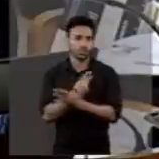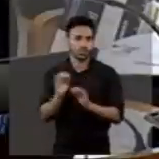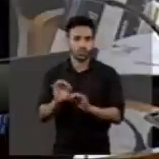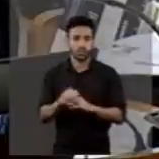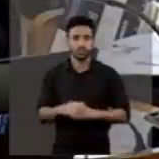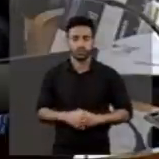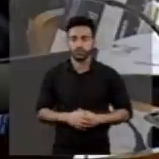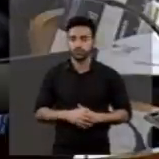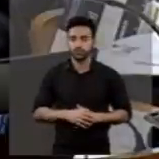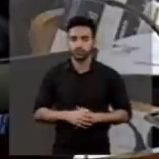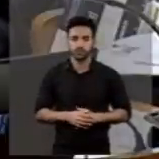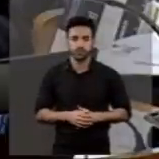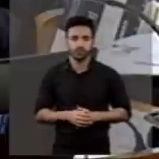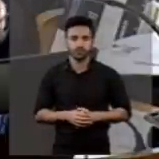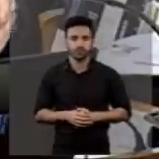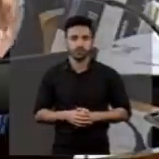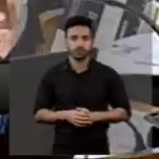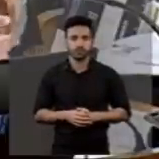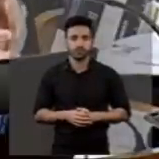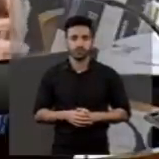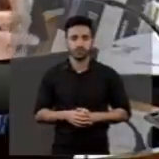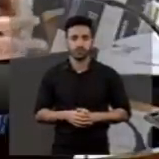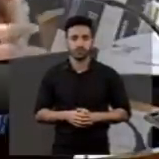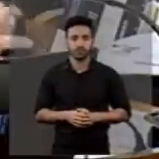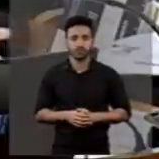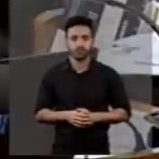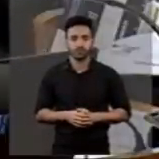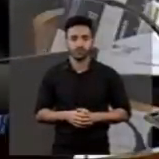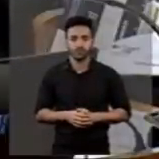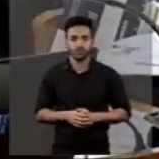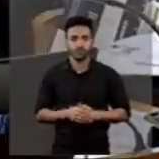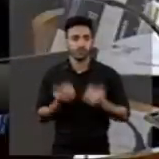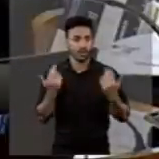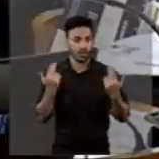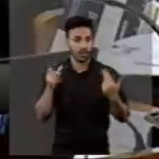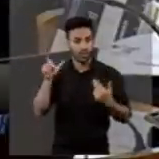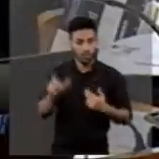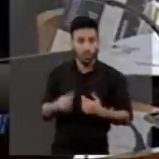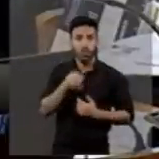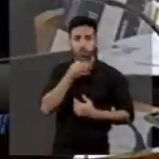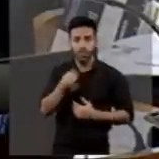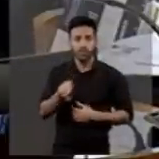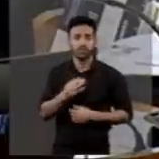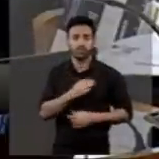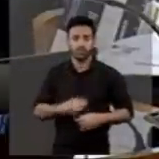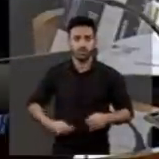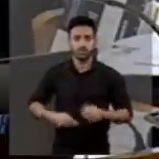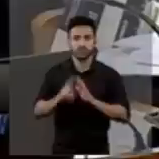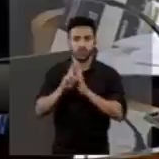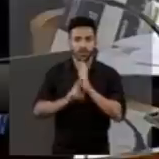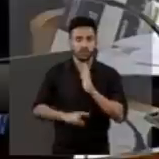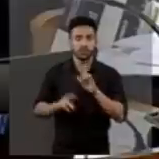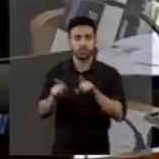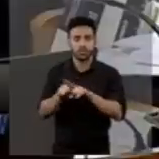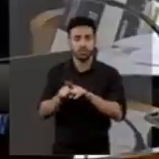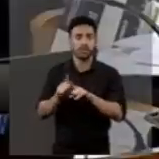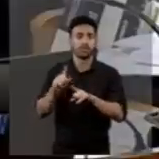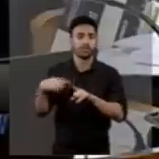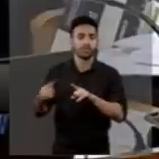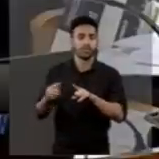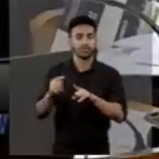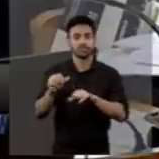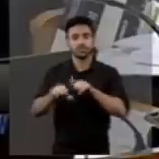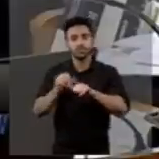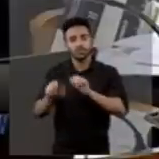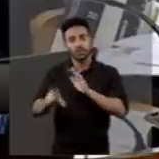há, e já se podia interpretar, como interpretou o eminente ministro relator, e agora a Vossa Excelência, antes da alteração